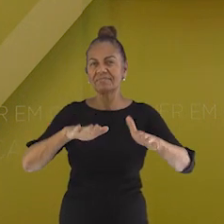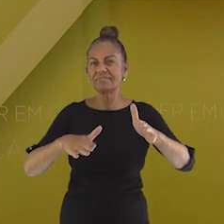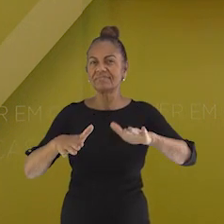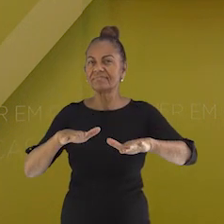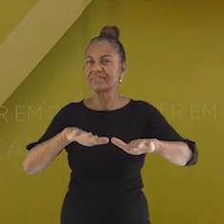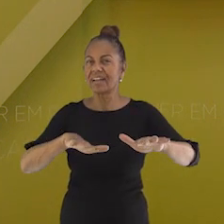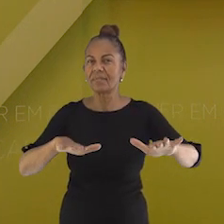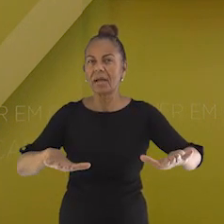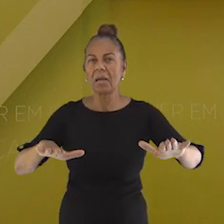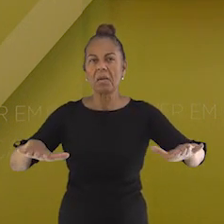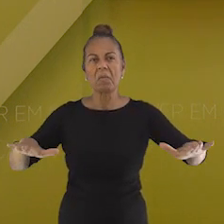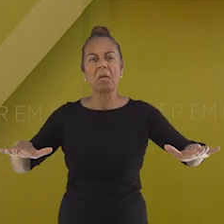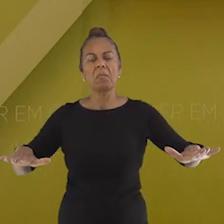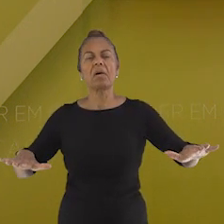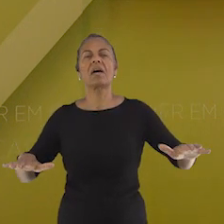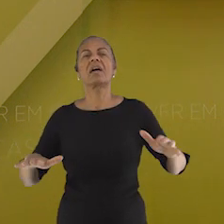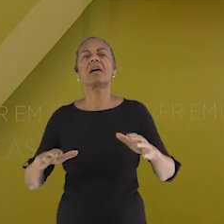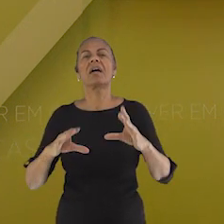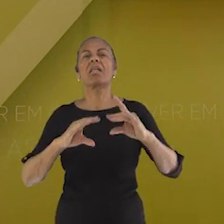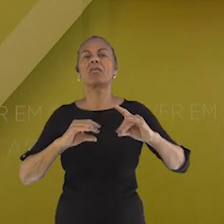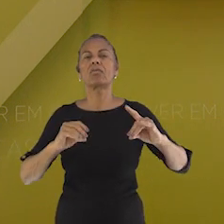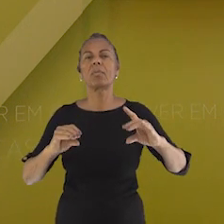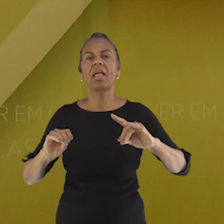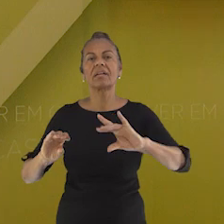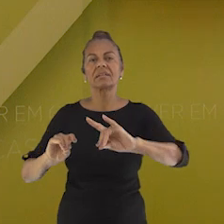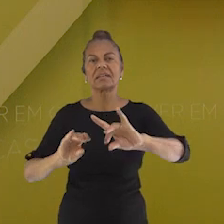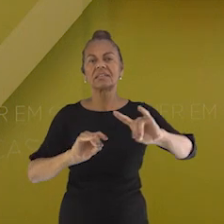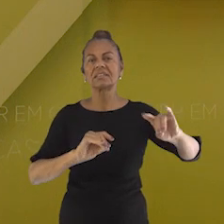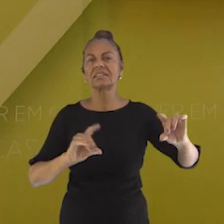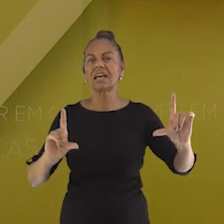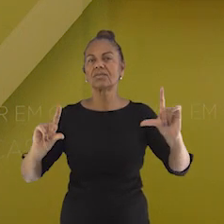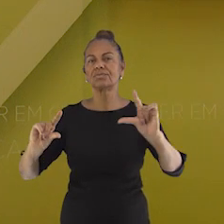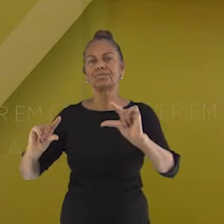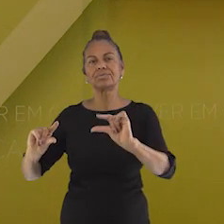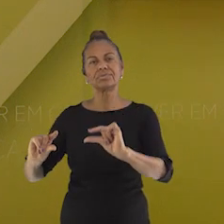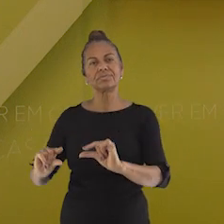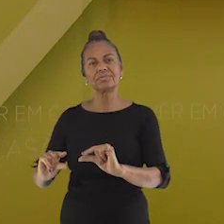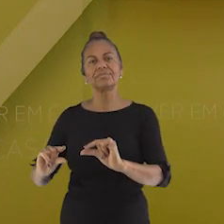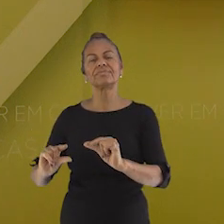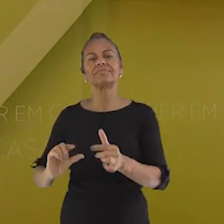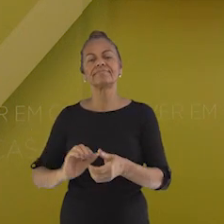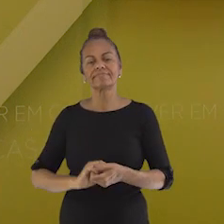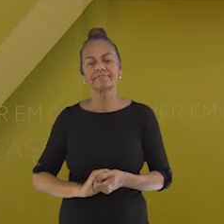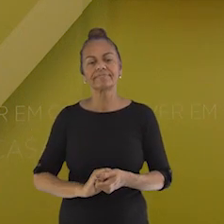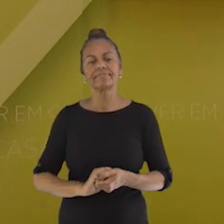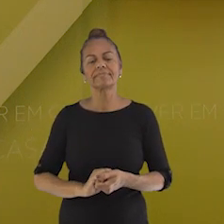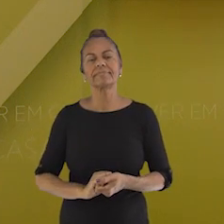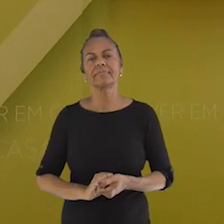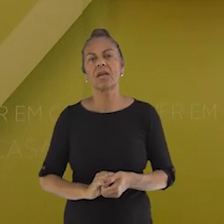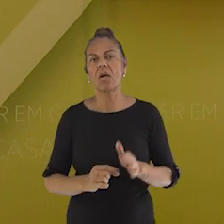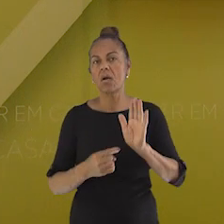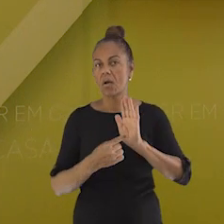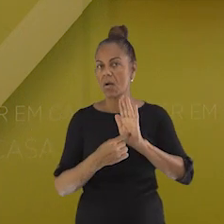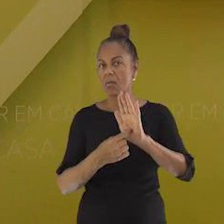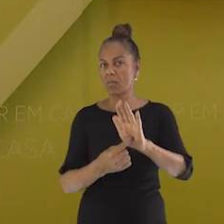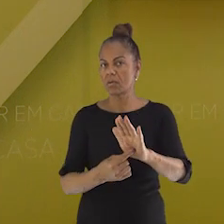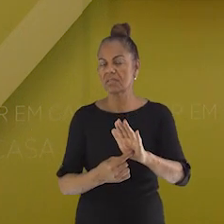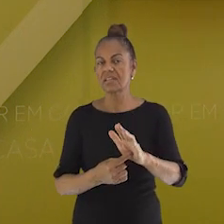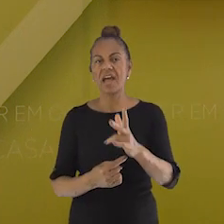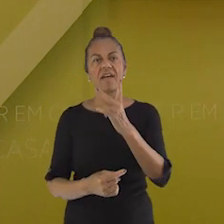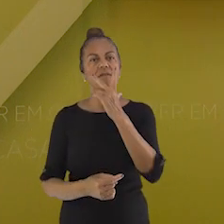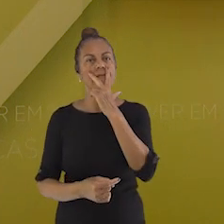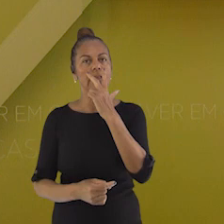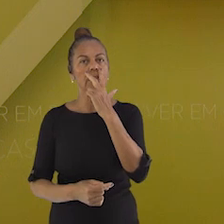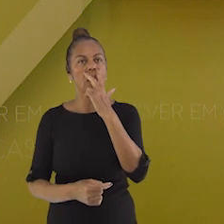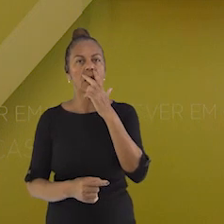manguezais? Esse relato, infelizmente, comprova isso. Observe mais esse exemplo. Vista panorâmica da